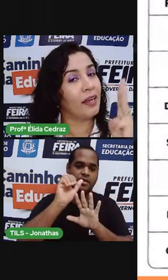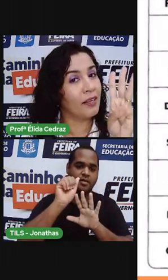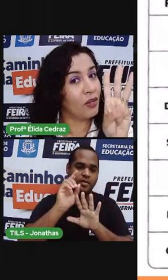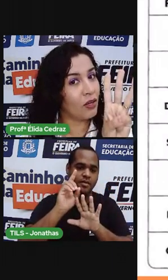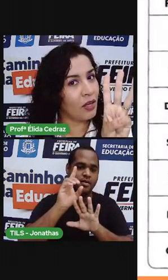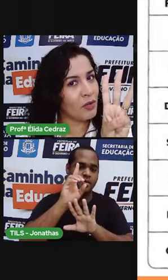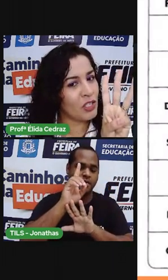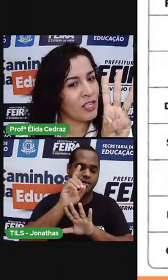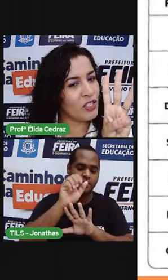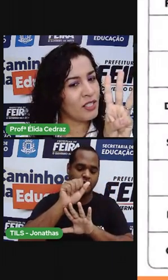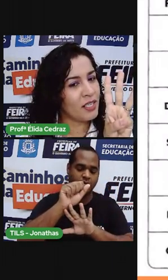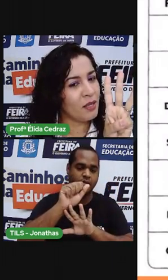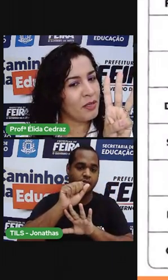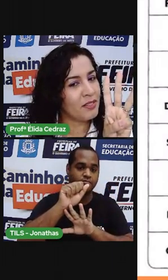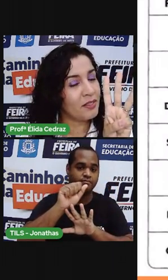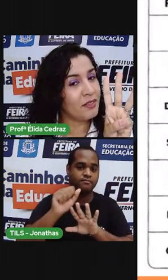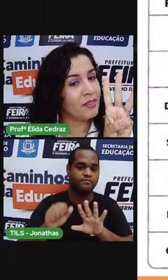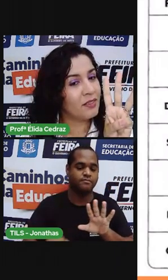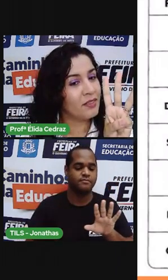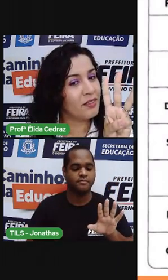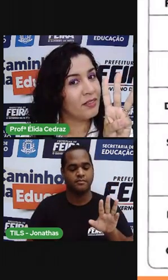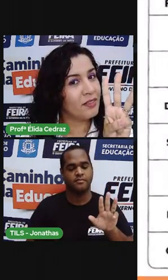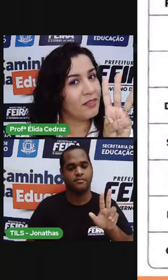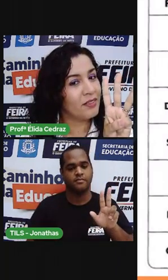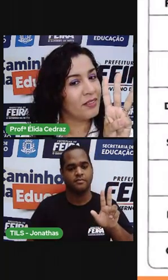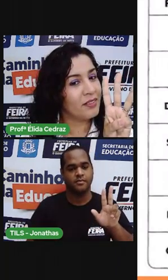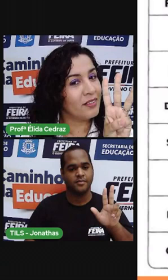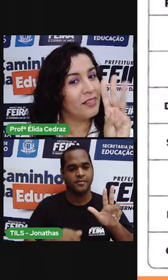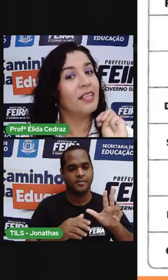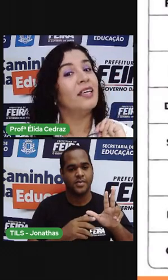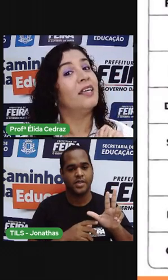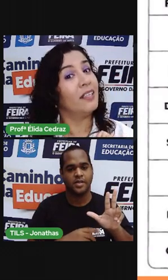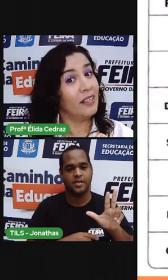Sacada. Olha a quantidade de sílabas.